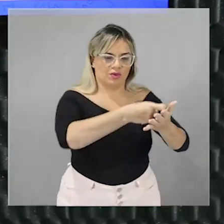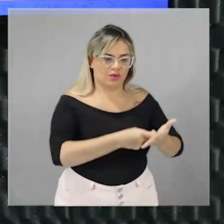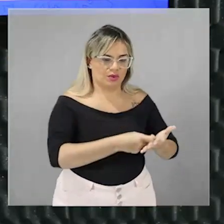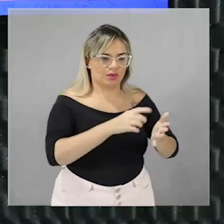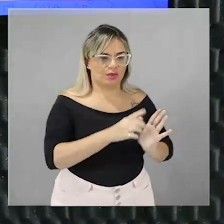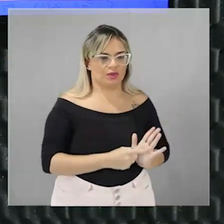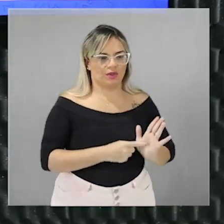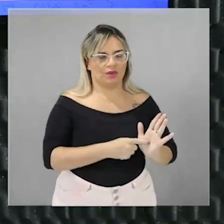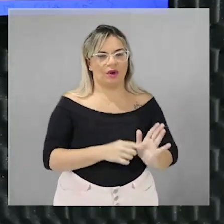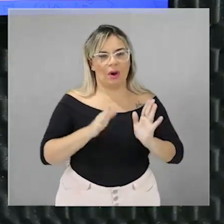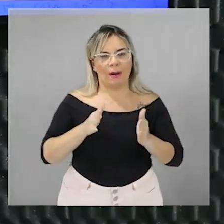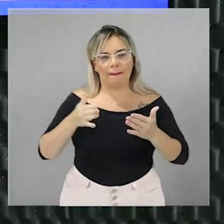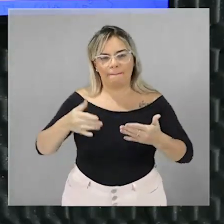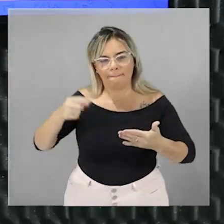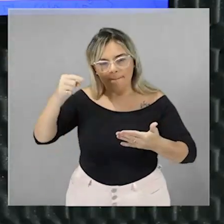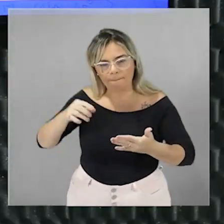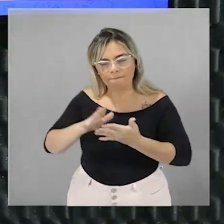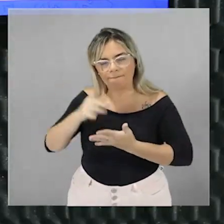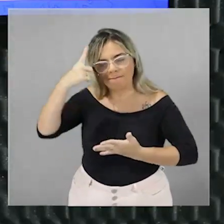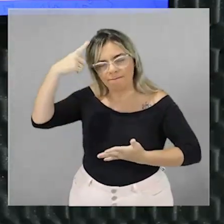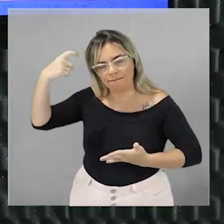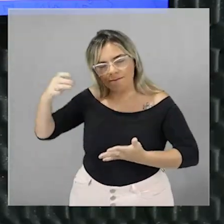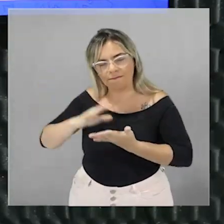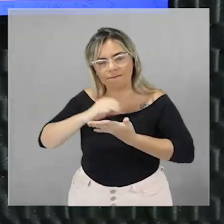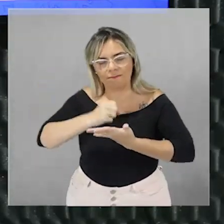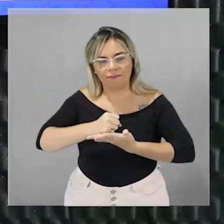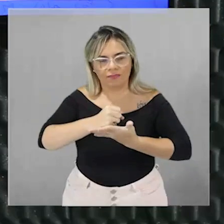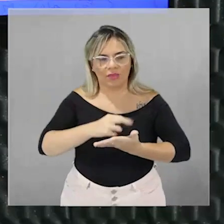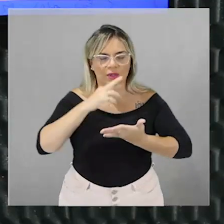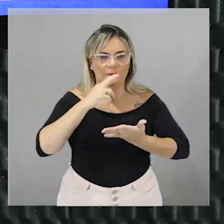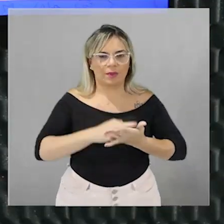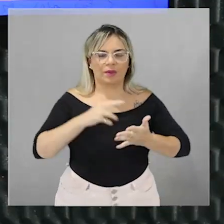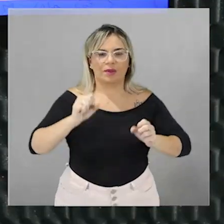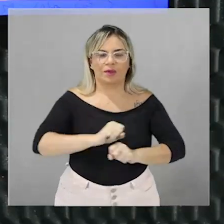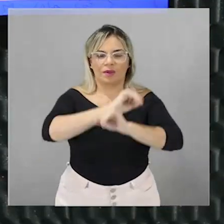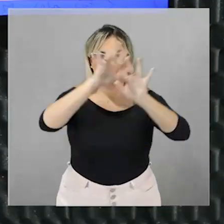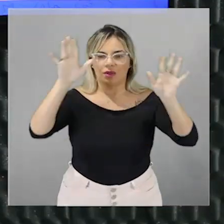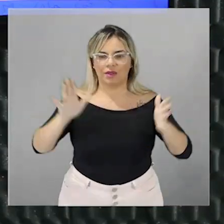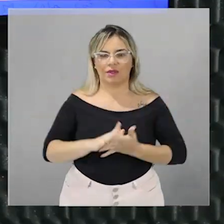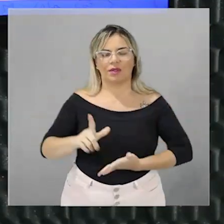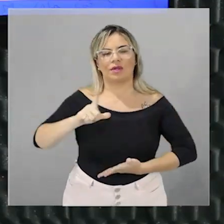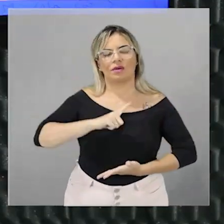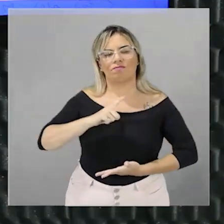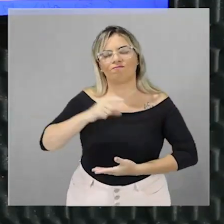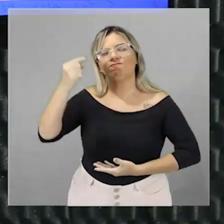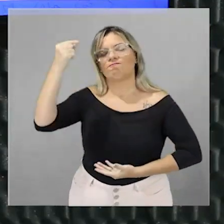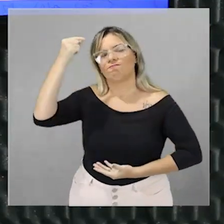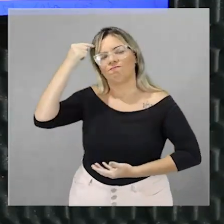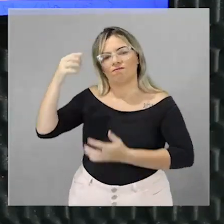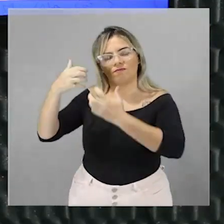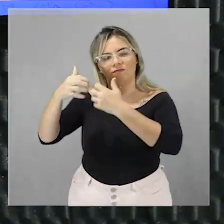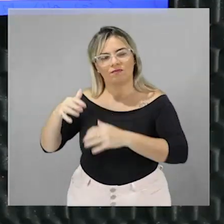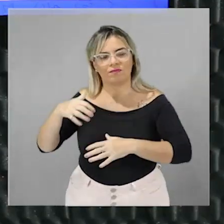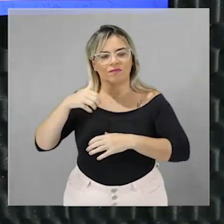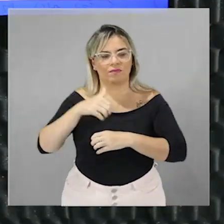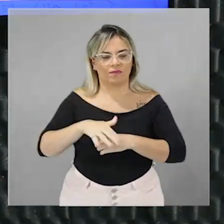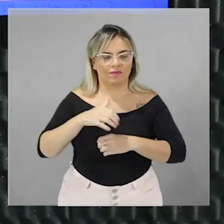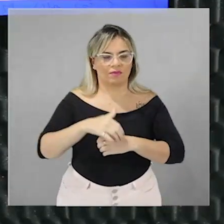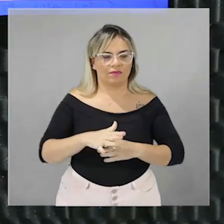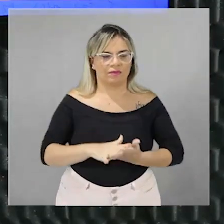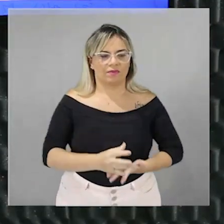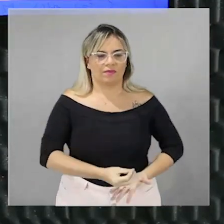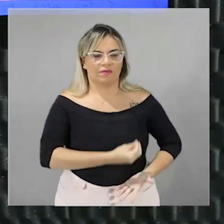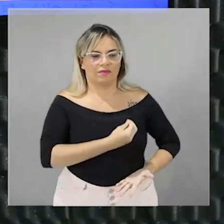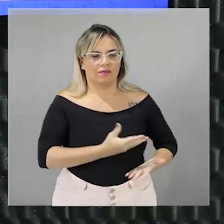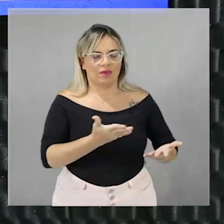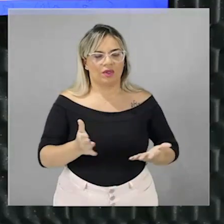um norte, né, vão te ajudar a ter uma ideia, mas a resposta ela é muito clara, é uma resposta que tu vai ter que pensar e com a dica da vida, né? Em uma situação